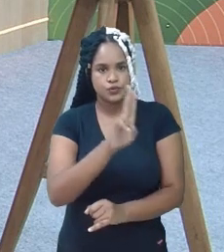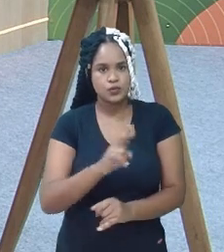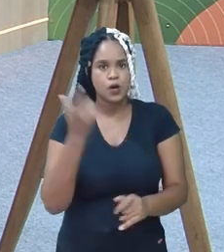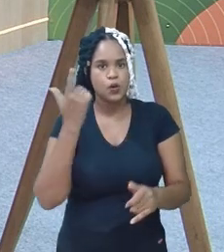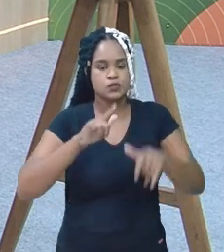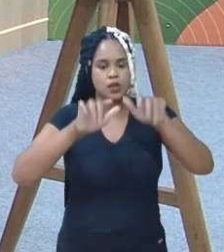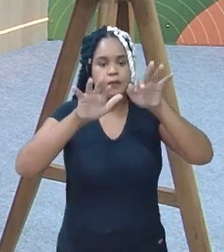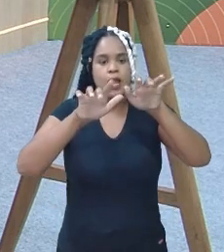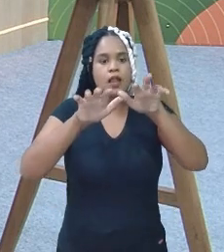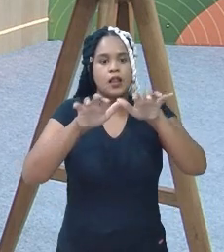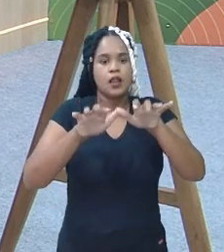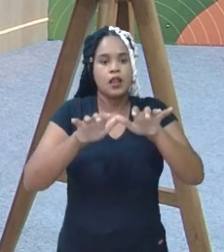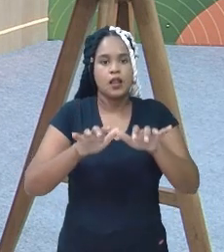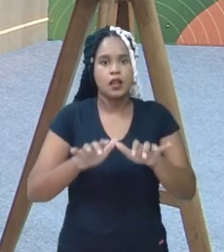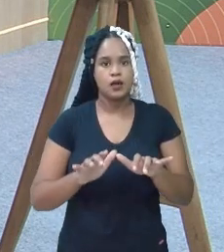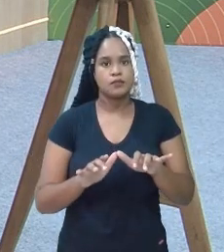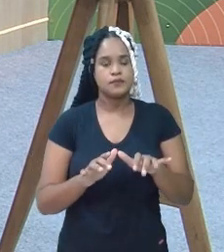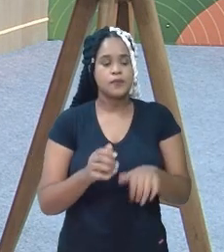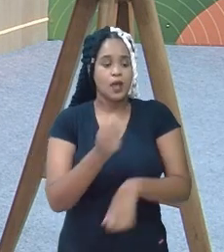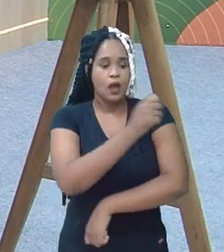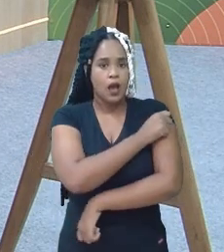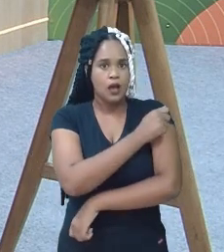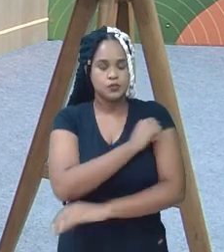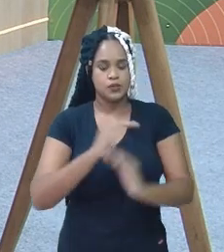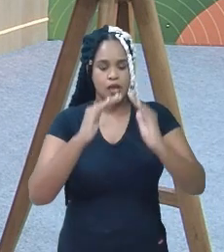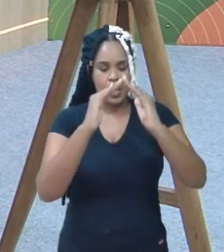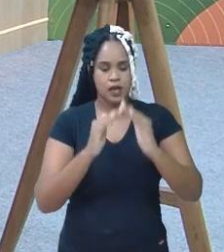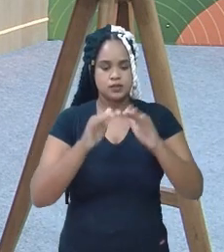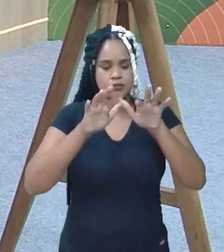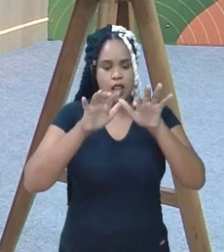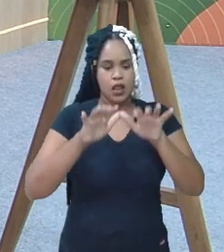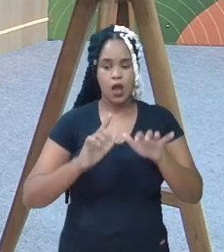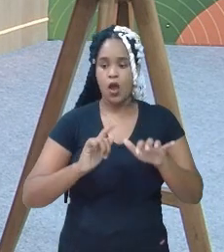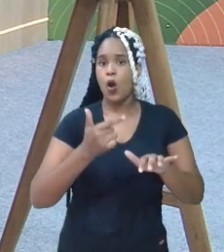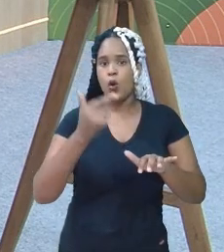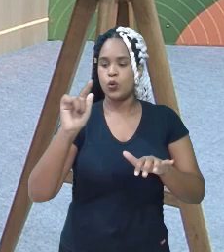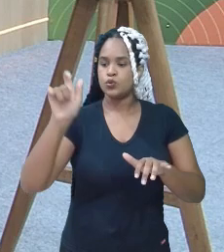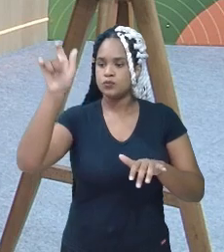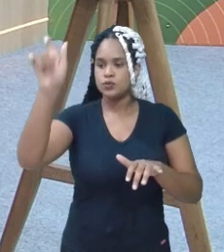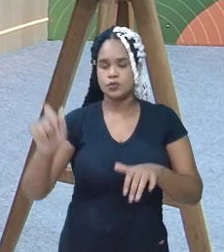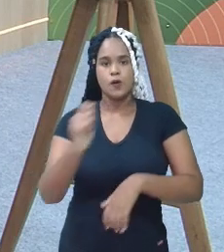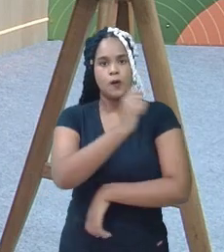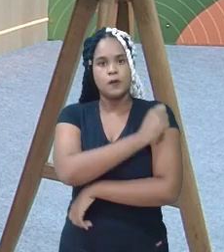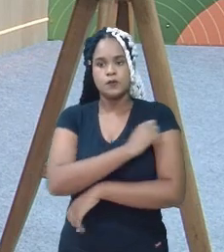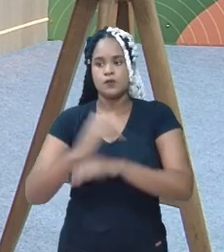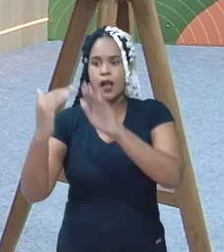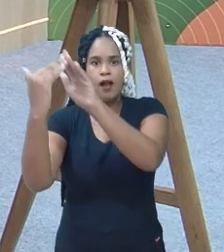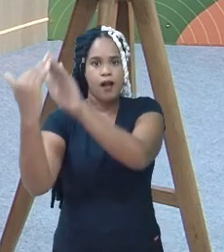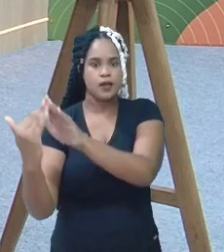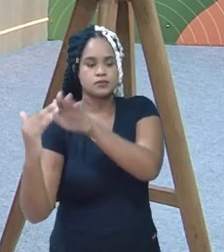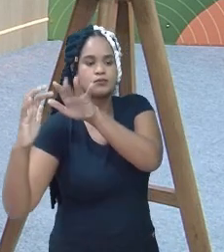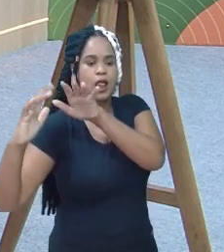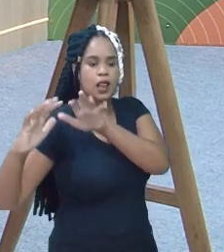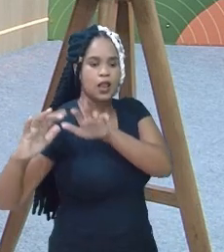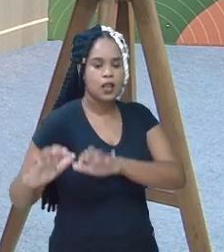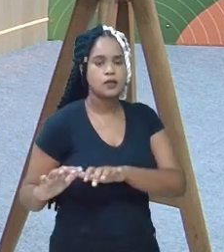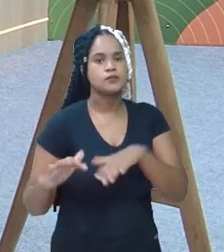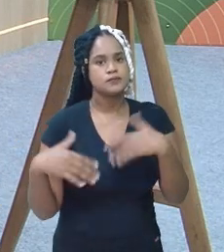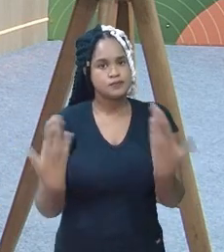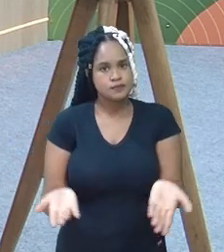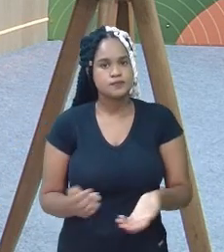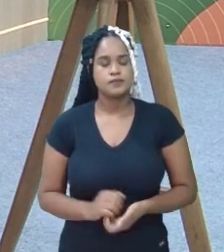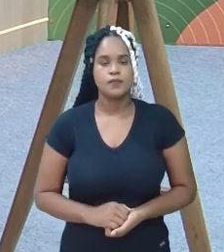sua cadeira ou de sua casa vai fazer essa produção desse trabalho. Ou até mesmo um texto